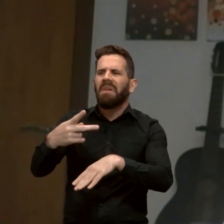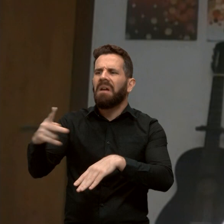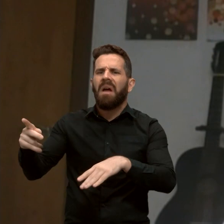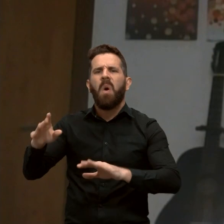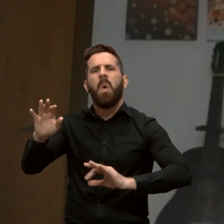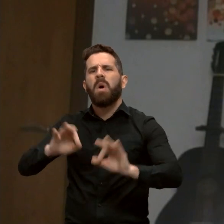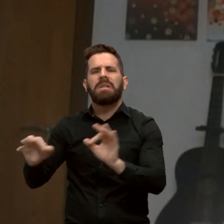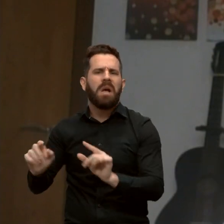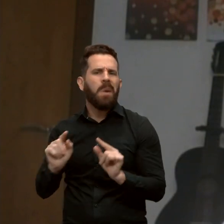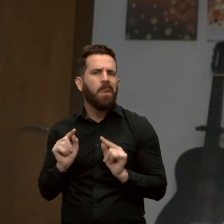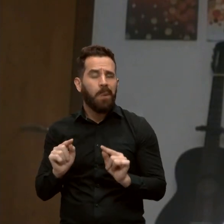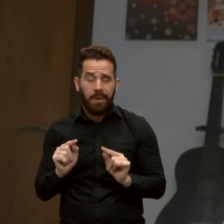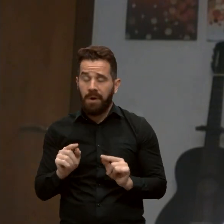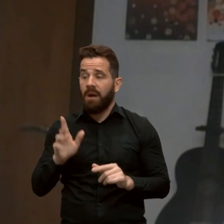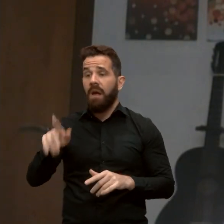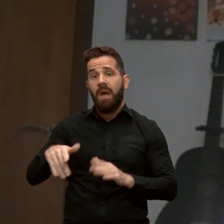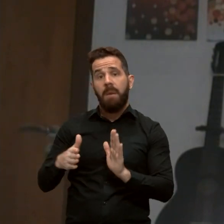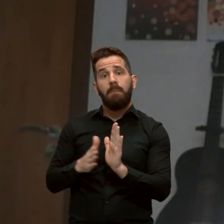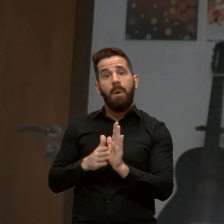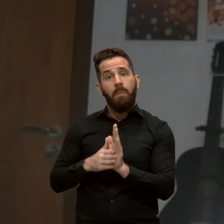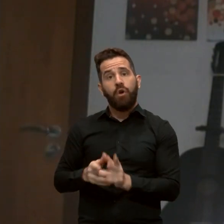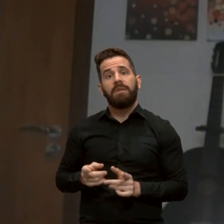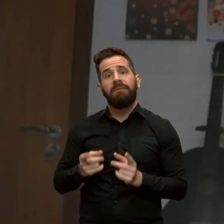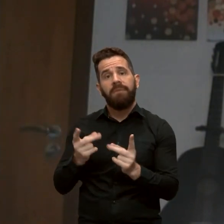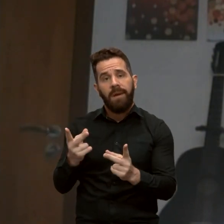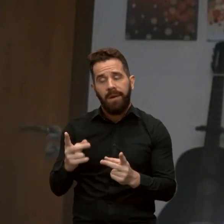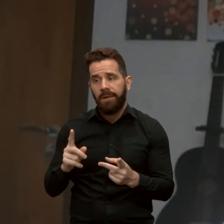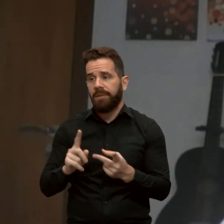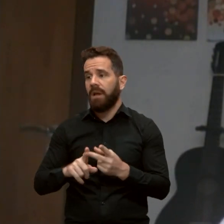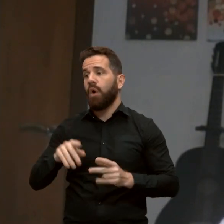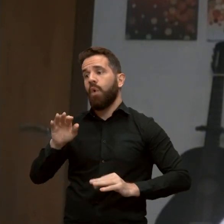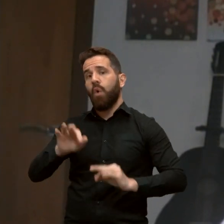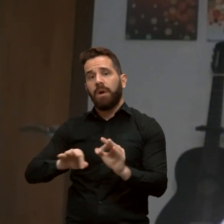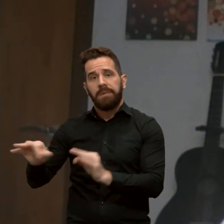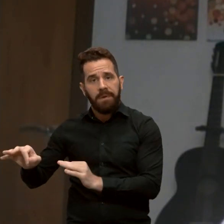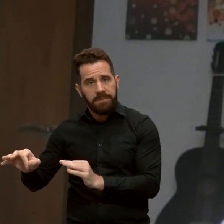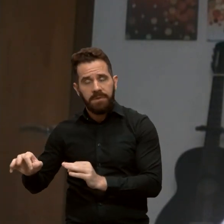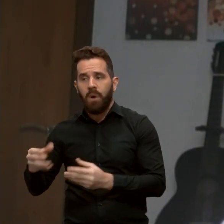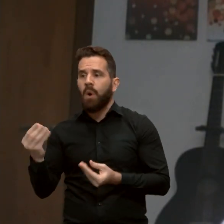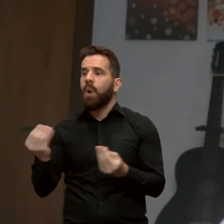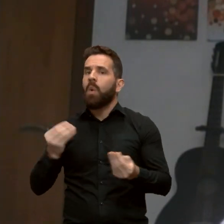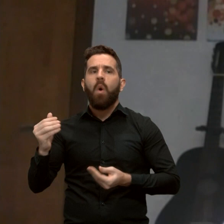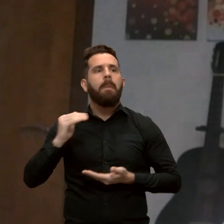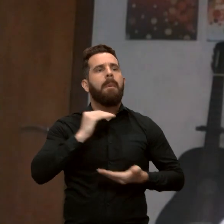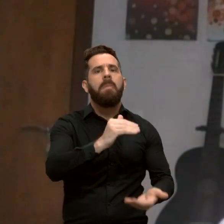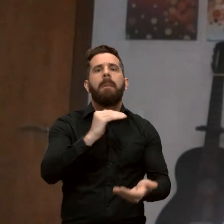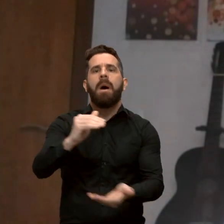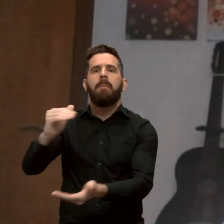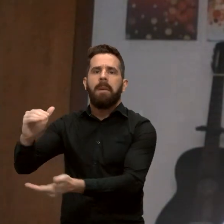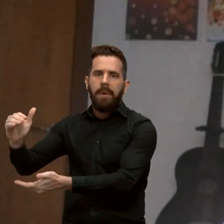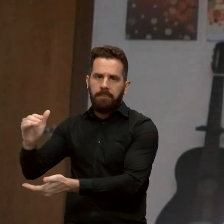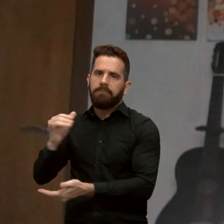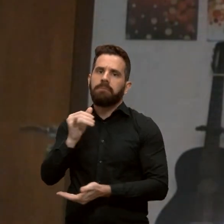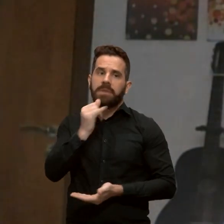a proposta de venda, organizar a produção, organizar a distribuição, verificar se a distribuição, por